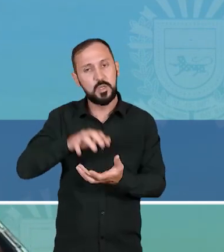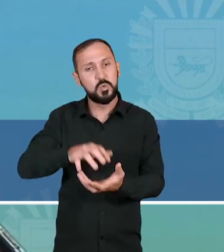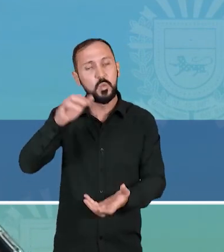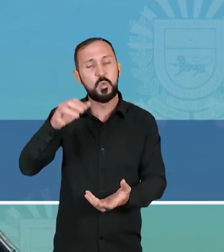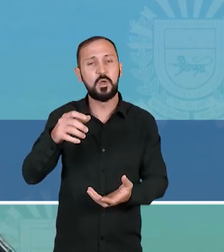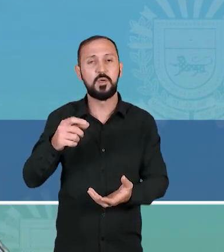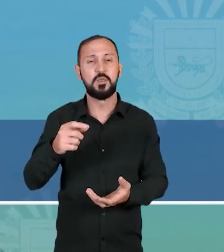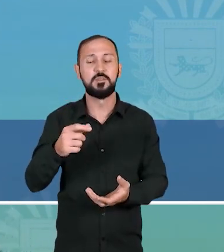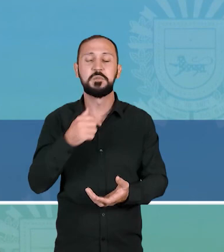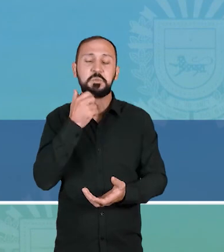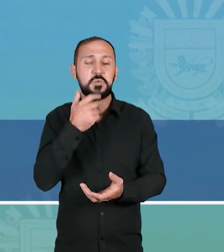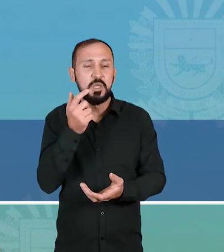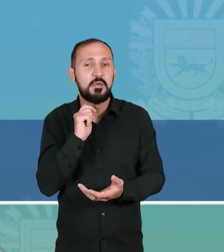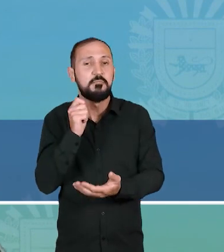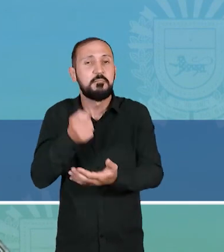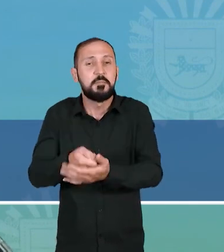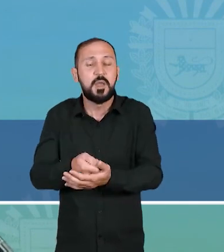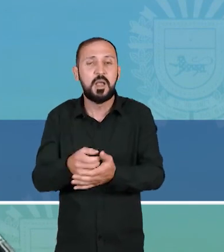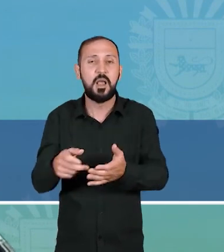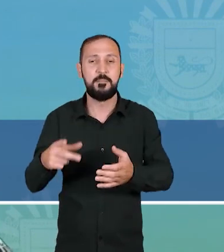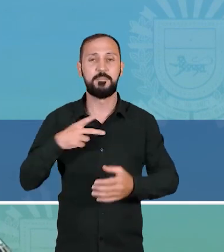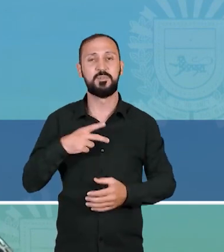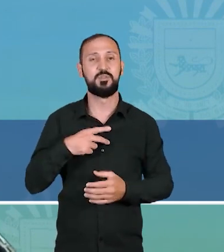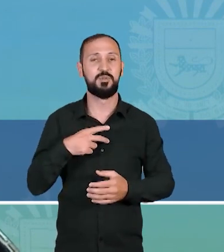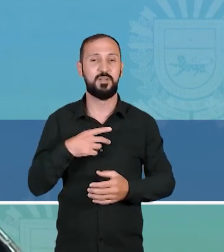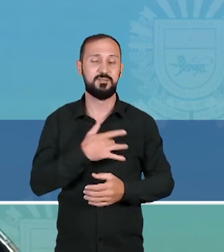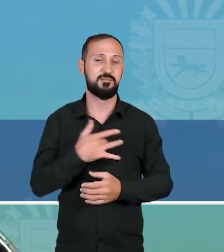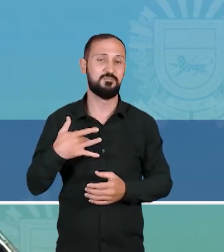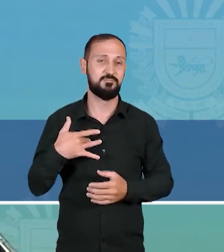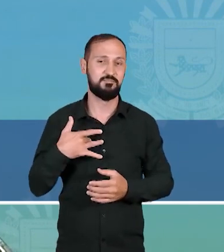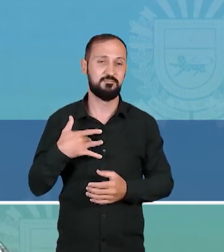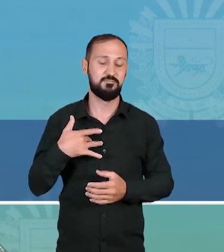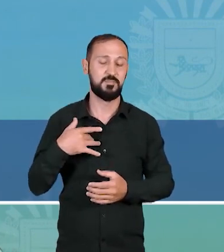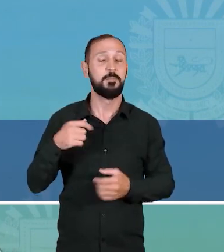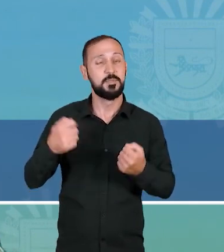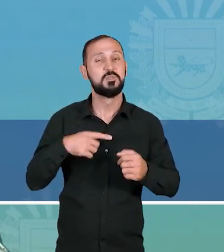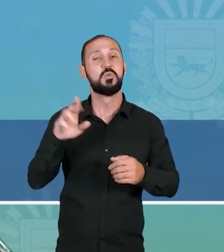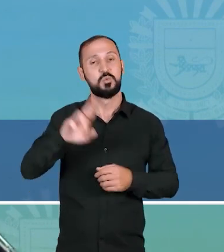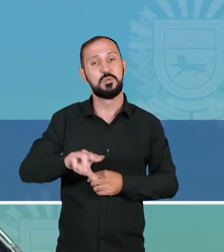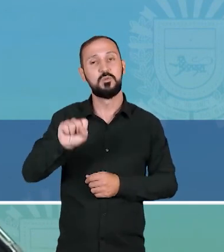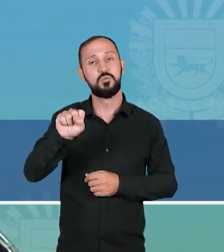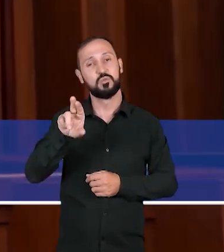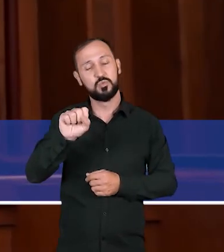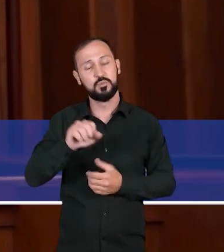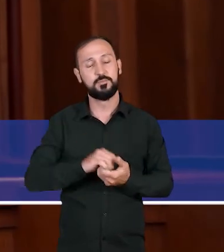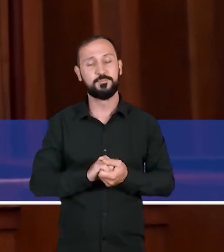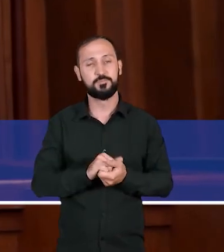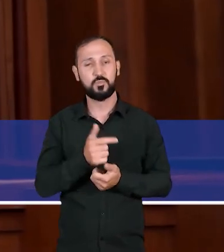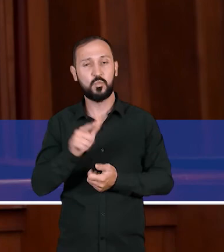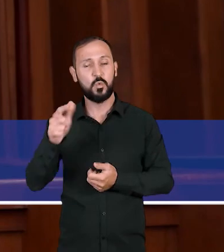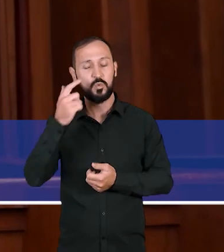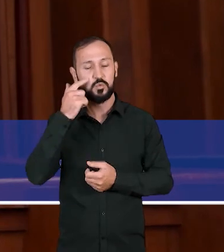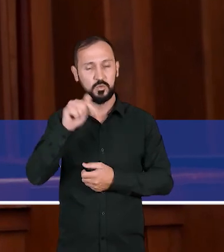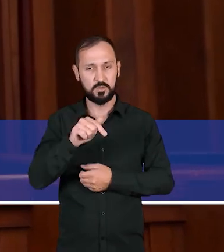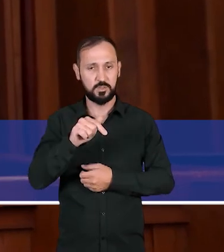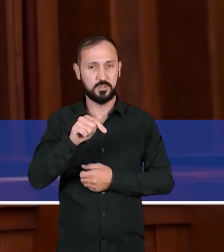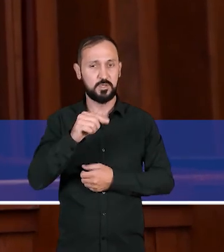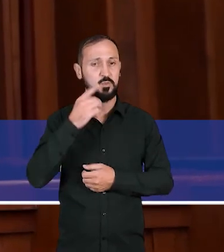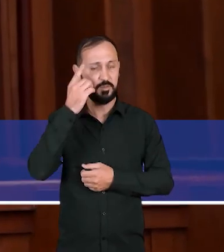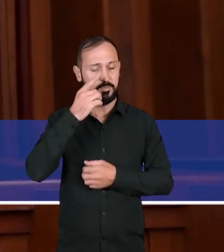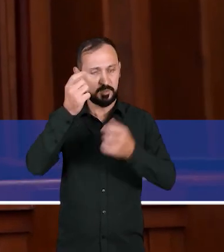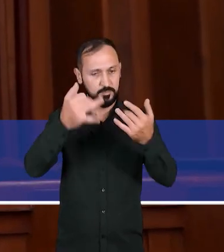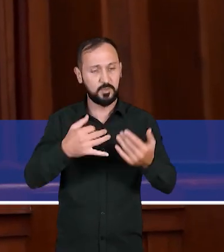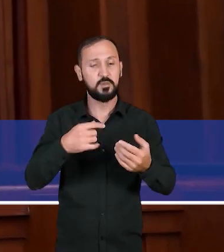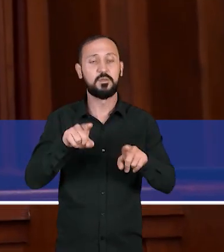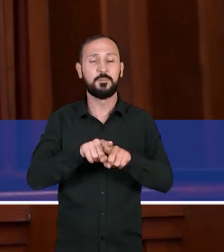os idosos que não têm condições de obter um plano de saúde. Eles precisam do Sistema Único de Saúde. Outro ponto abordado pelo